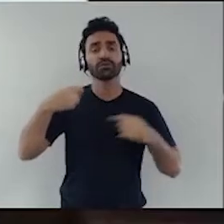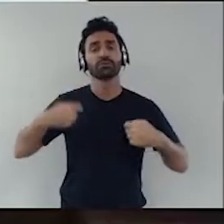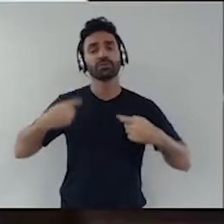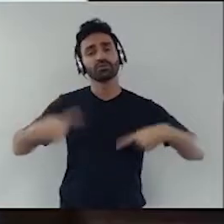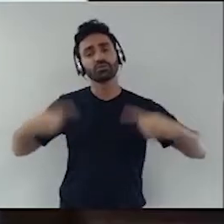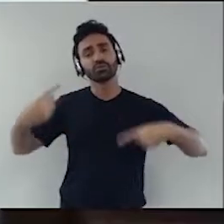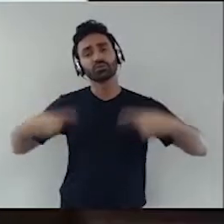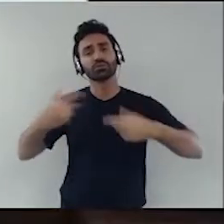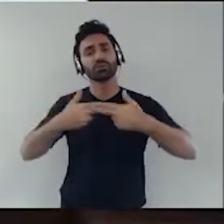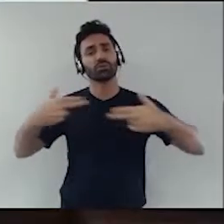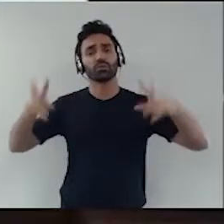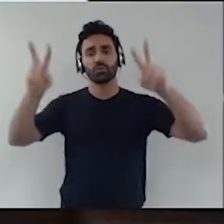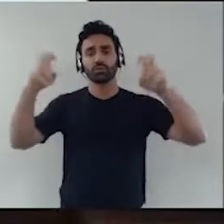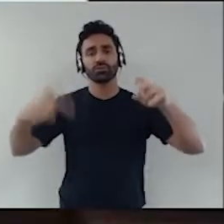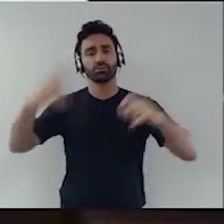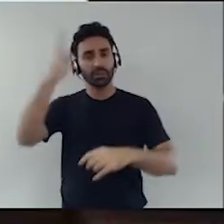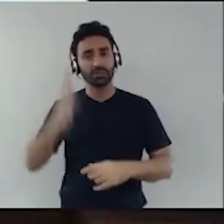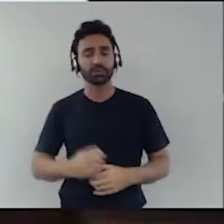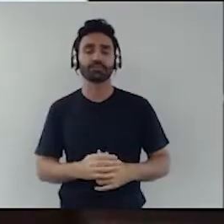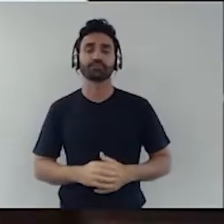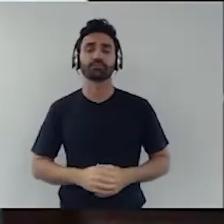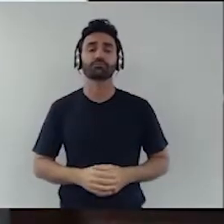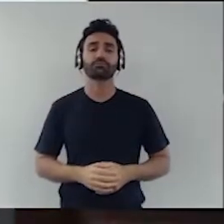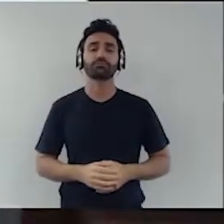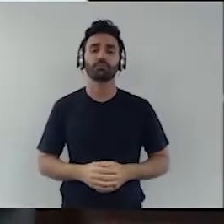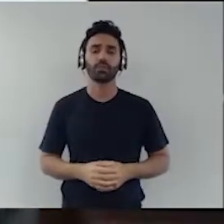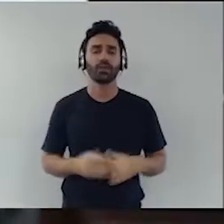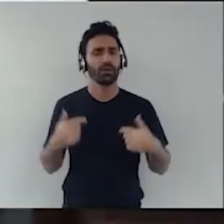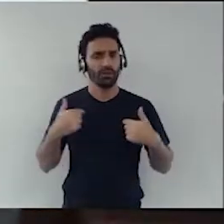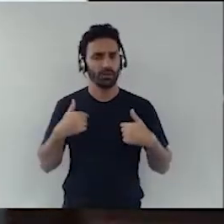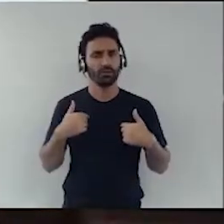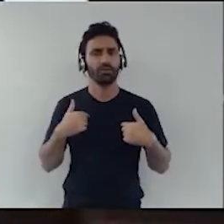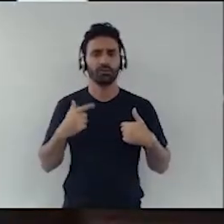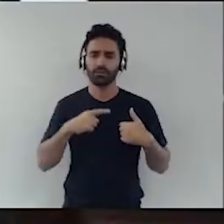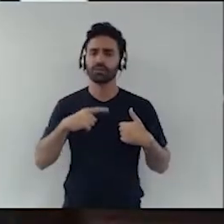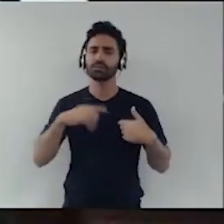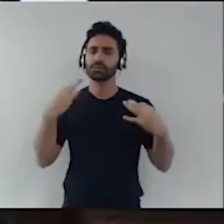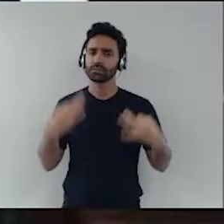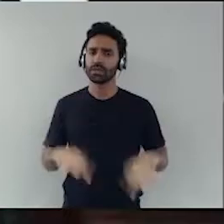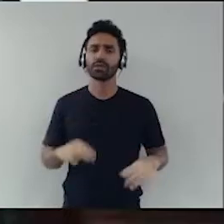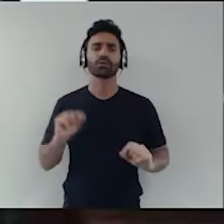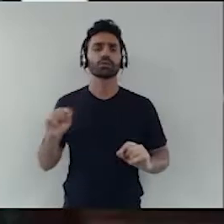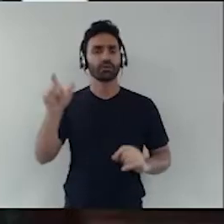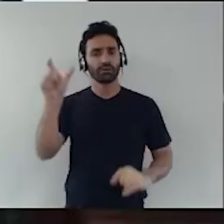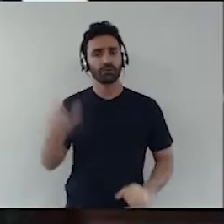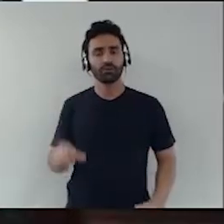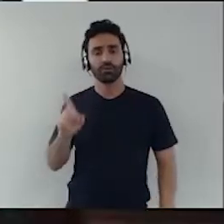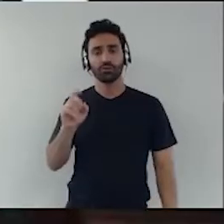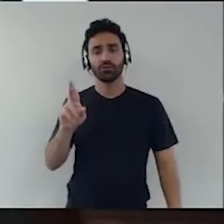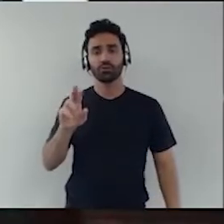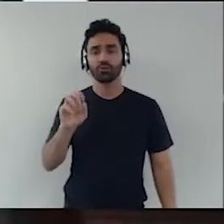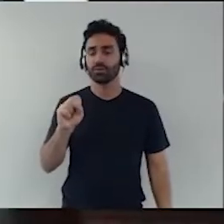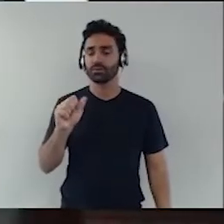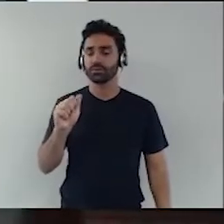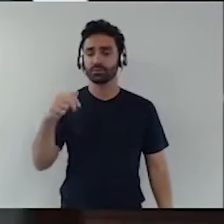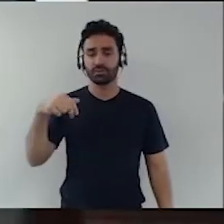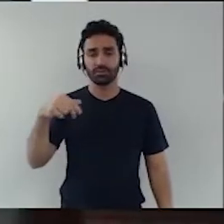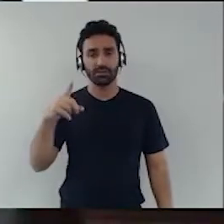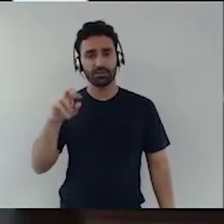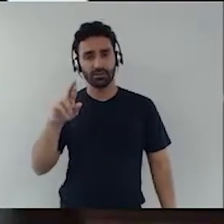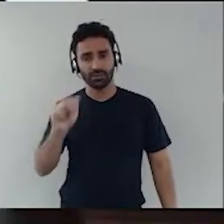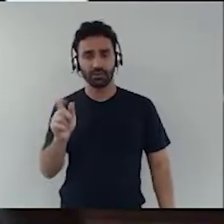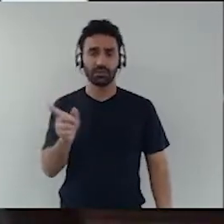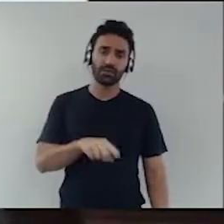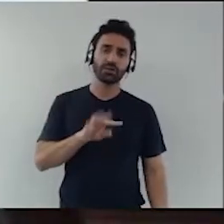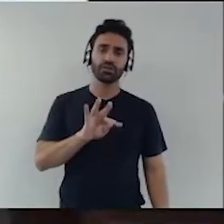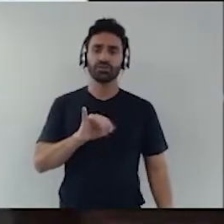questões para debate no nosso país. Né? E eu tenho a certeza que a inteligência da doutora Sandra e do nosso colega doutor